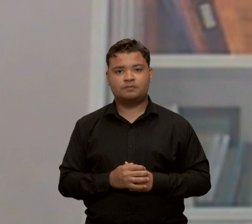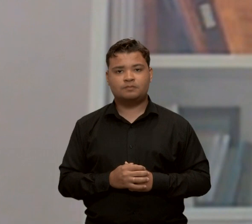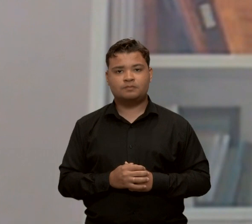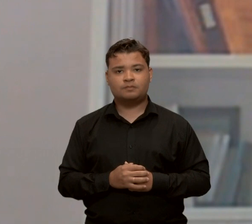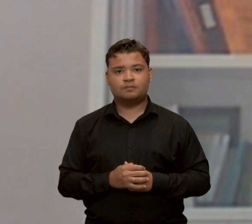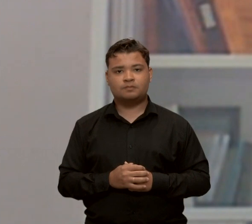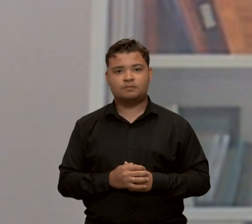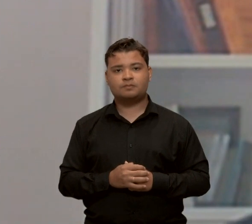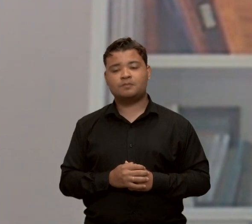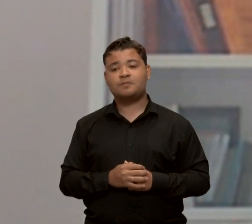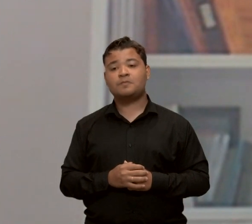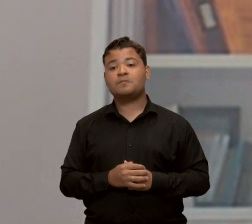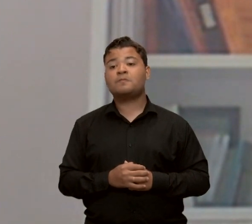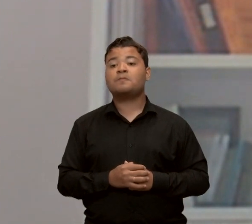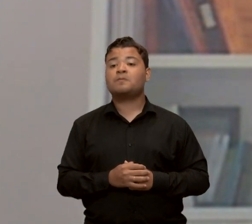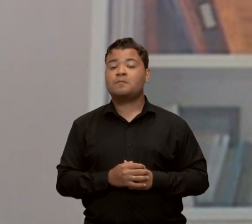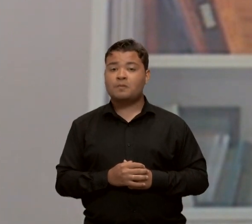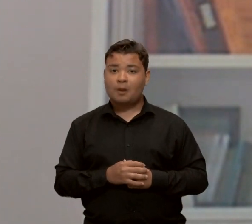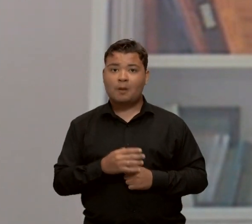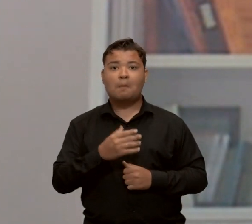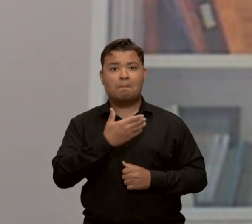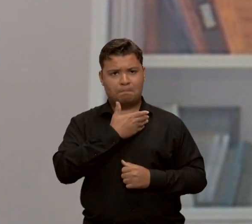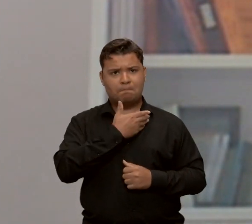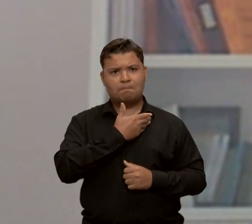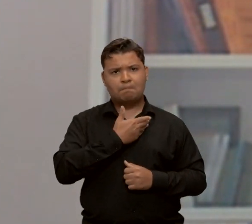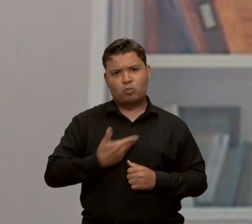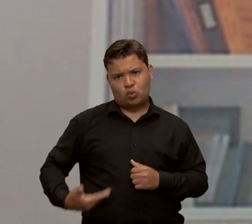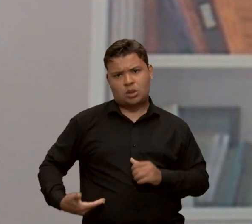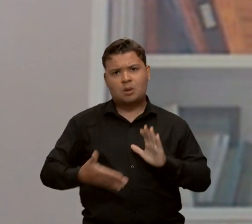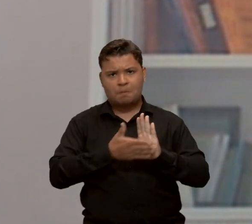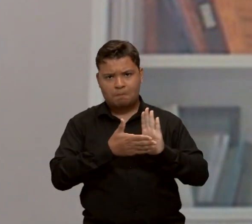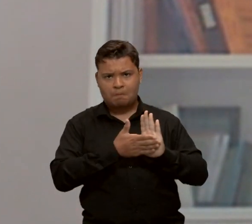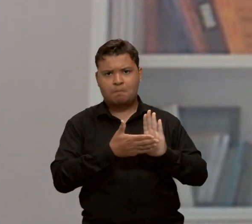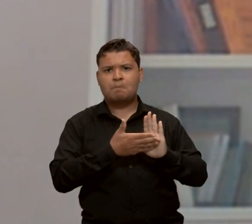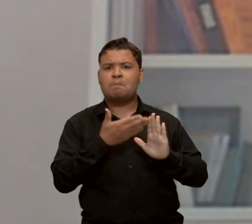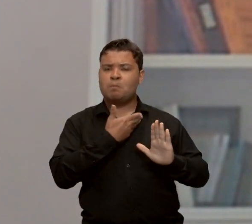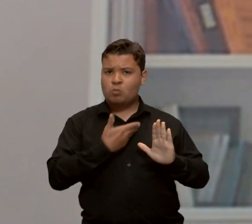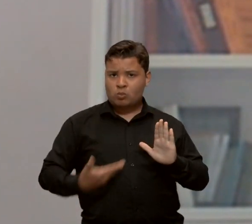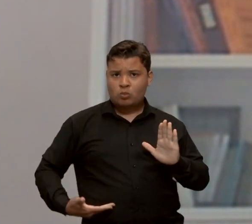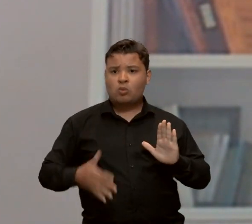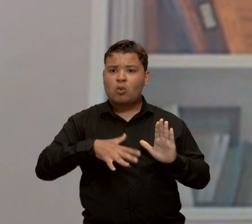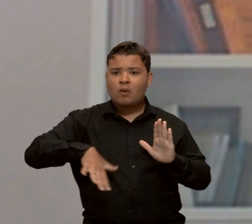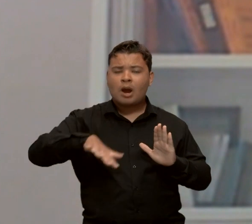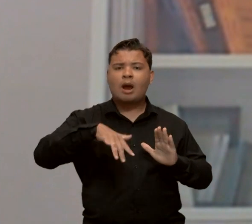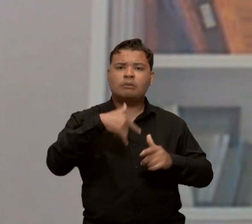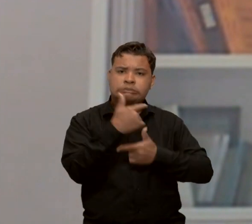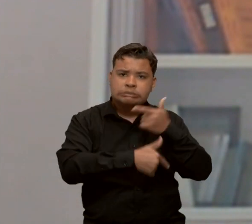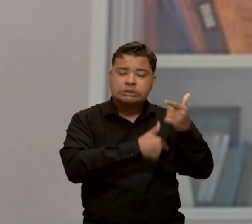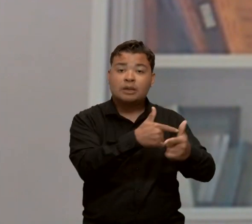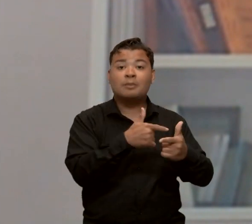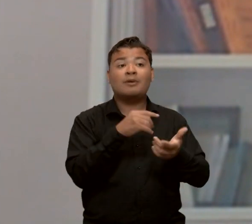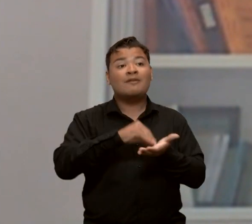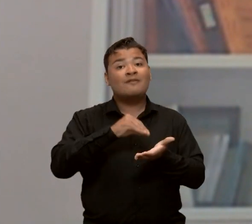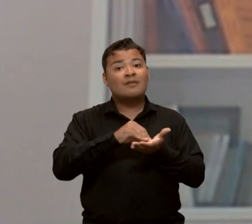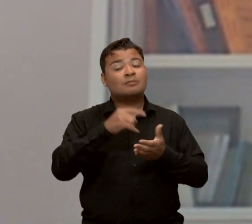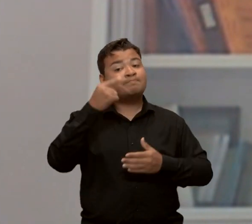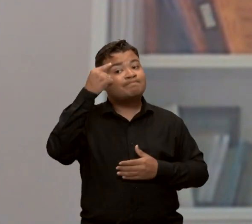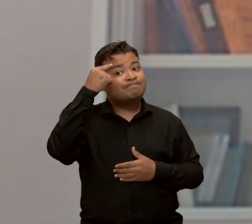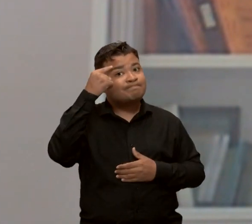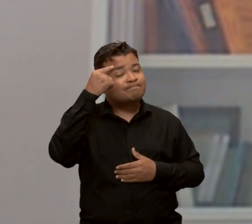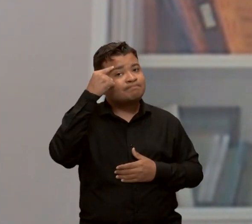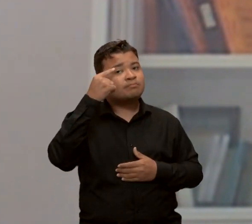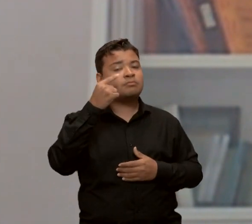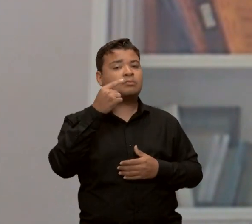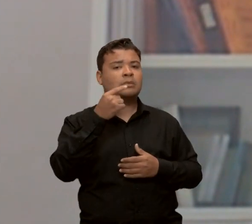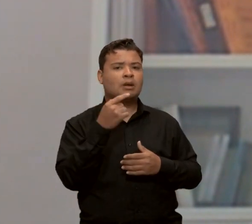que é aplicado na gestão da política pública. Porque quando a gente vai conversar com o